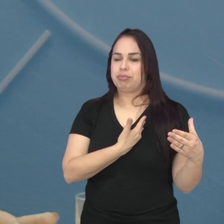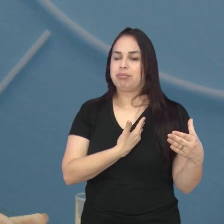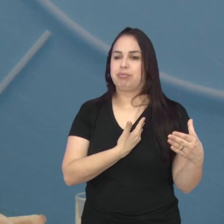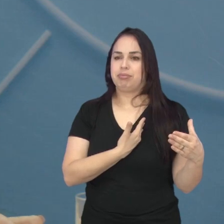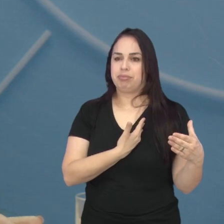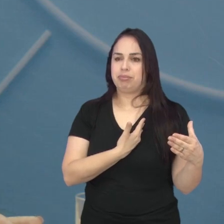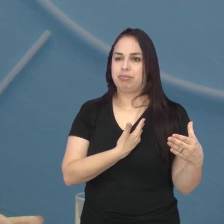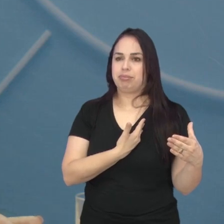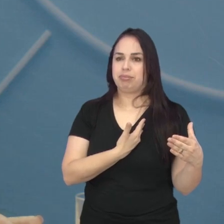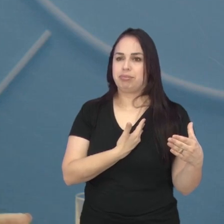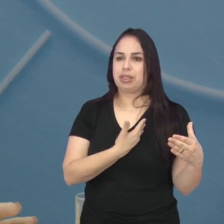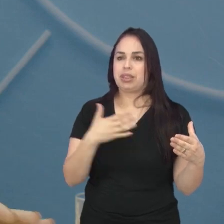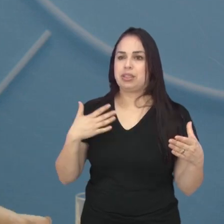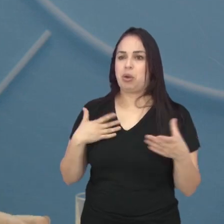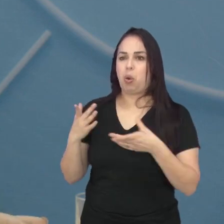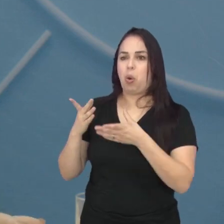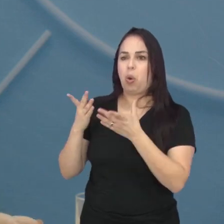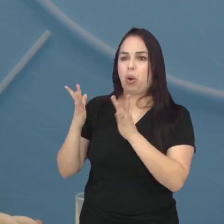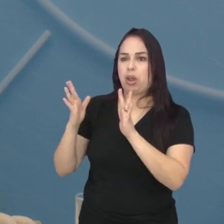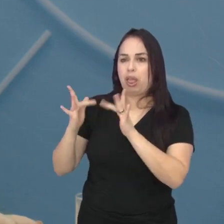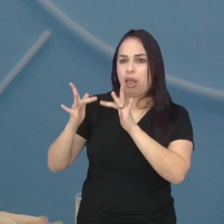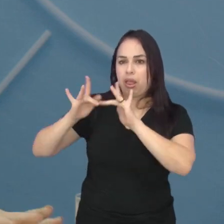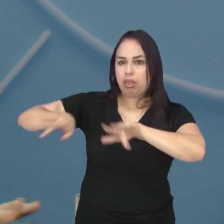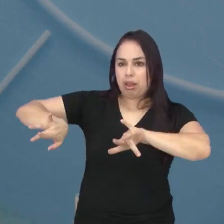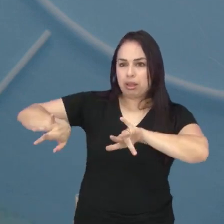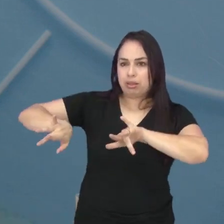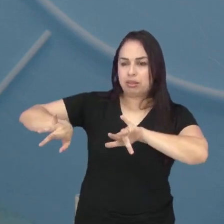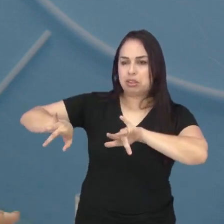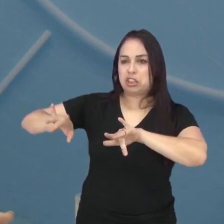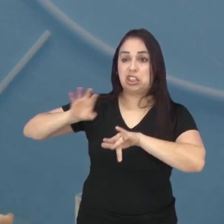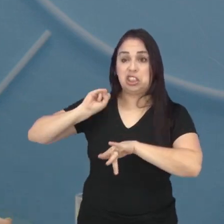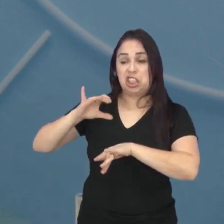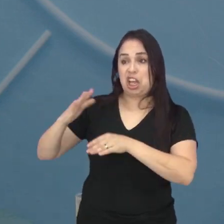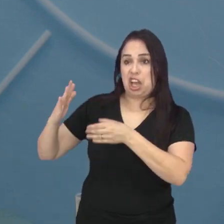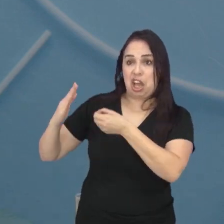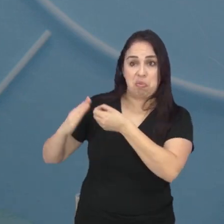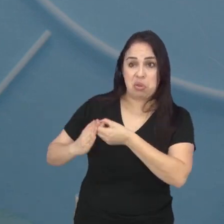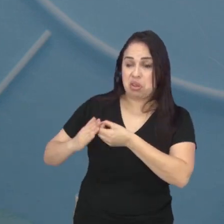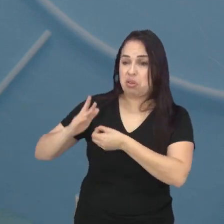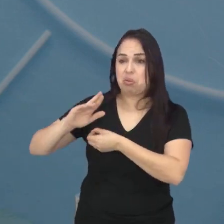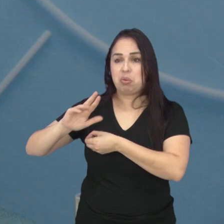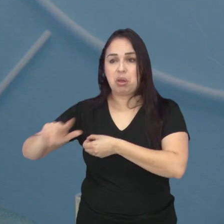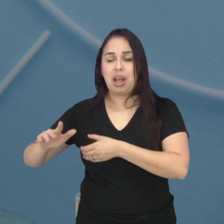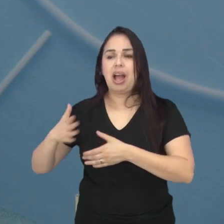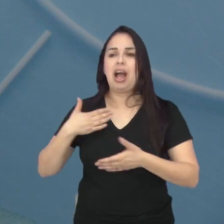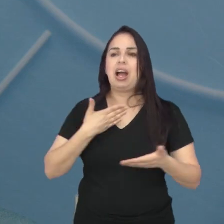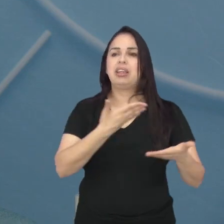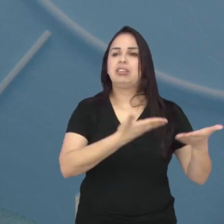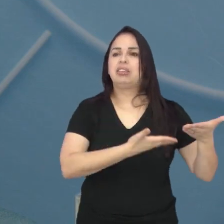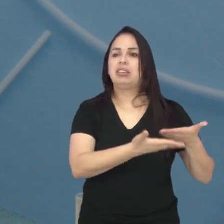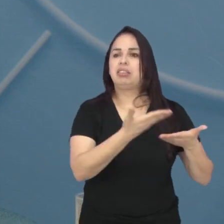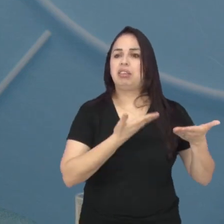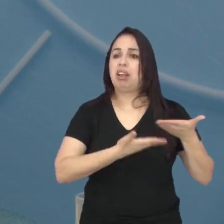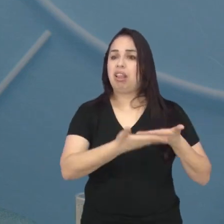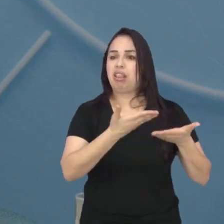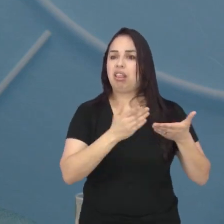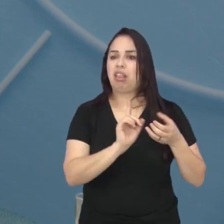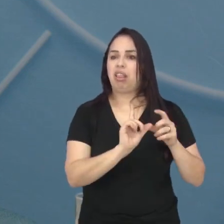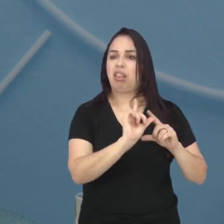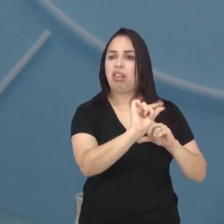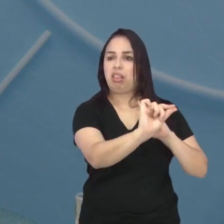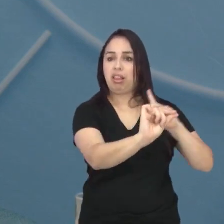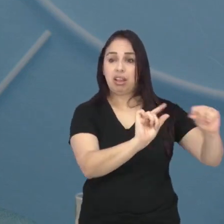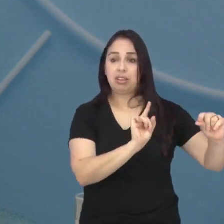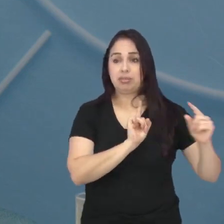uma pessoa sai de uma relação, independente de ser abusiva ou não, até muitas amizades se